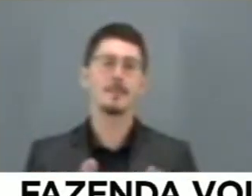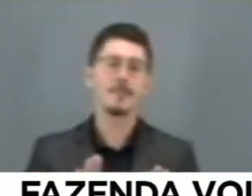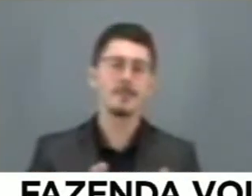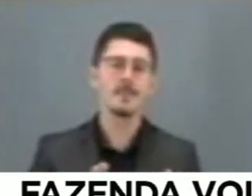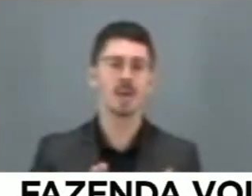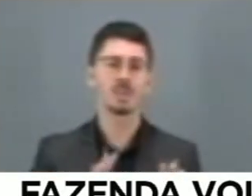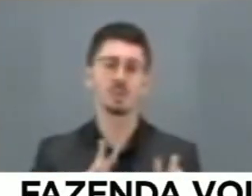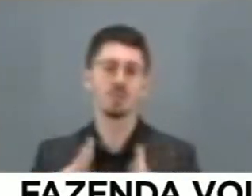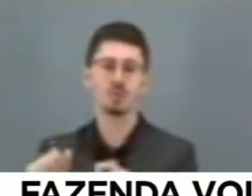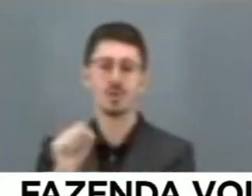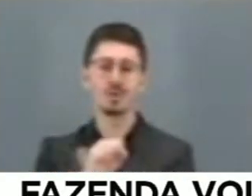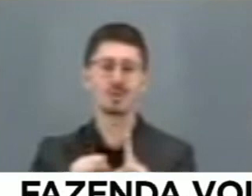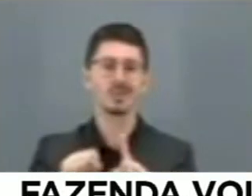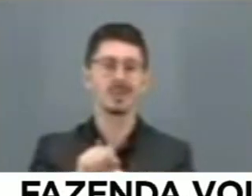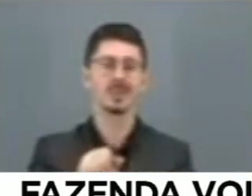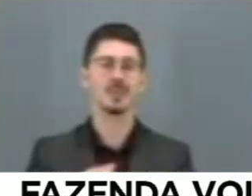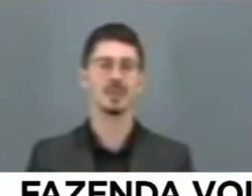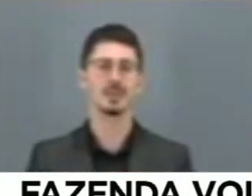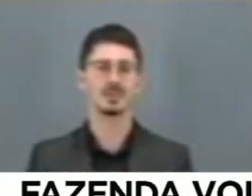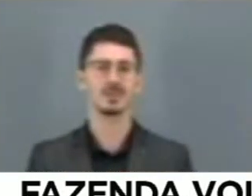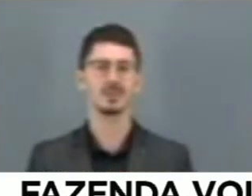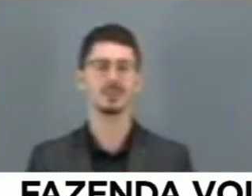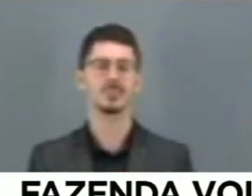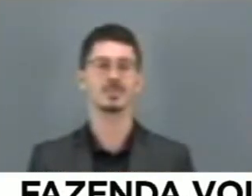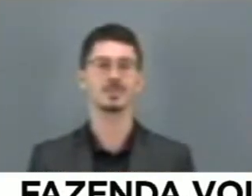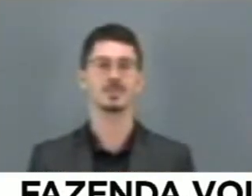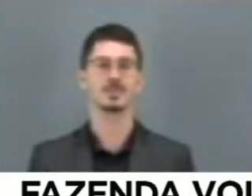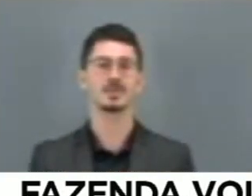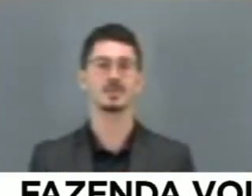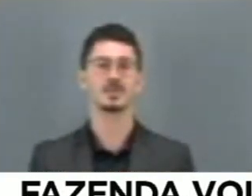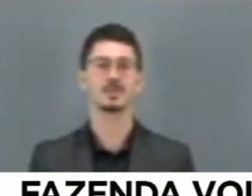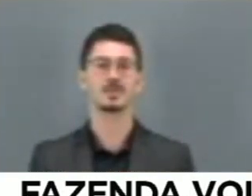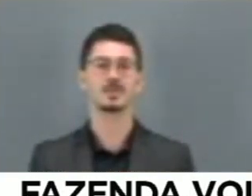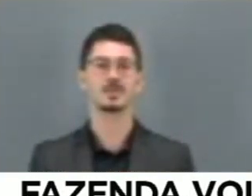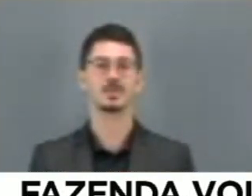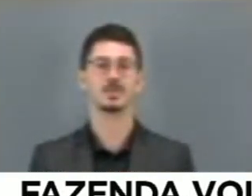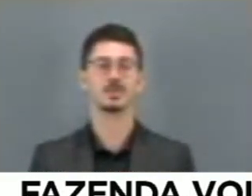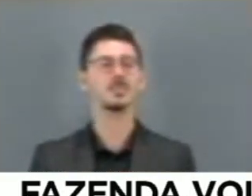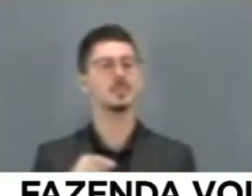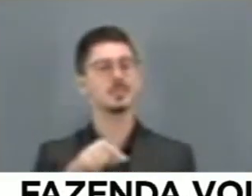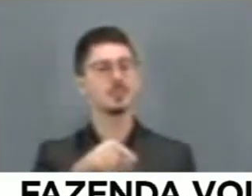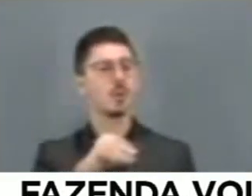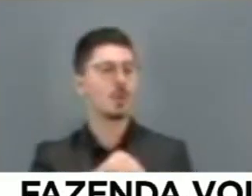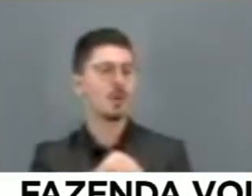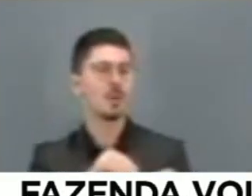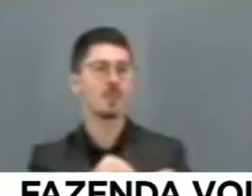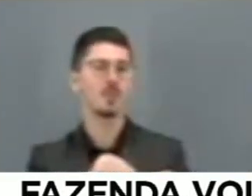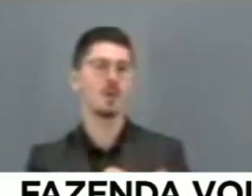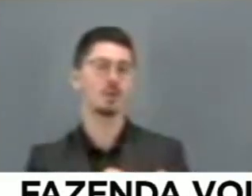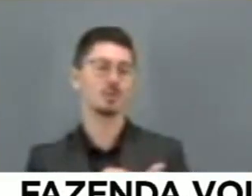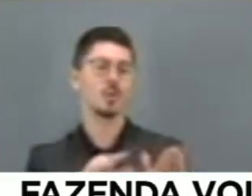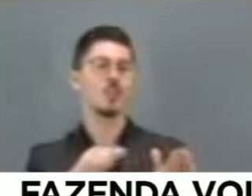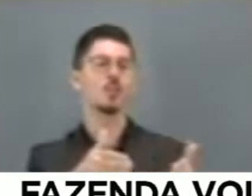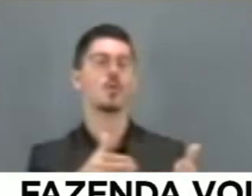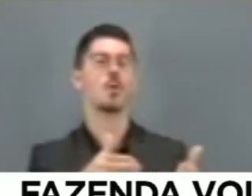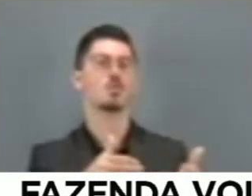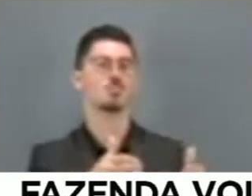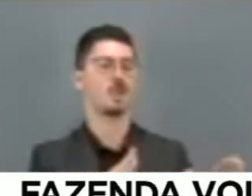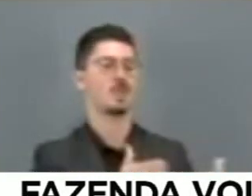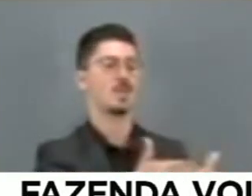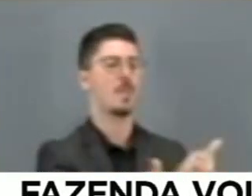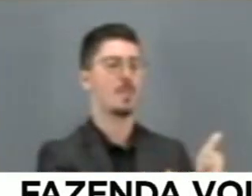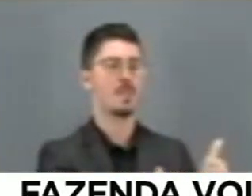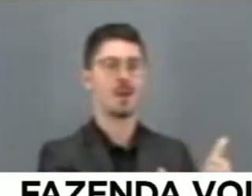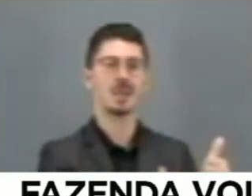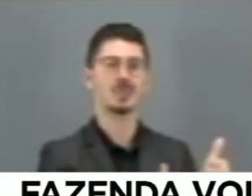toda a sociedade, inclusive aqueles que não precisam. Essa é uma falta de focalização na desoneração.